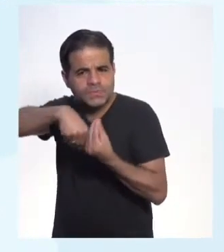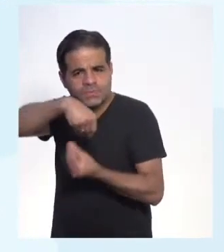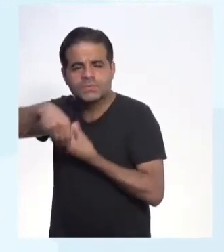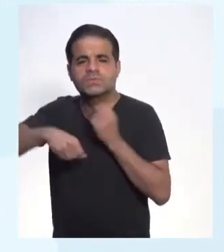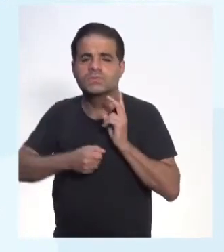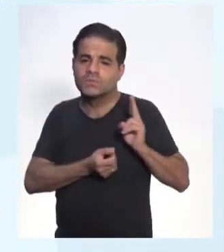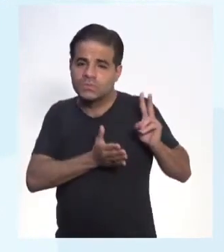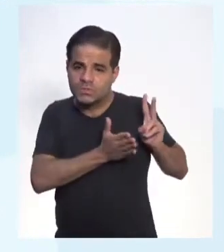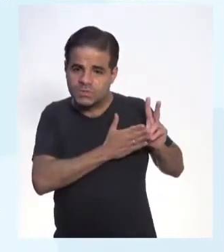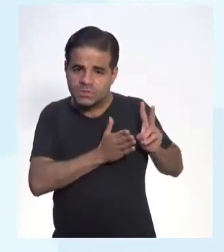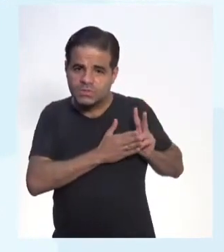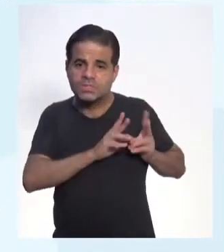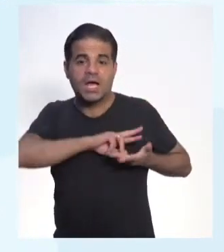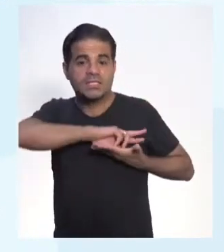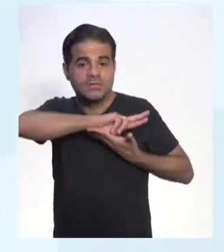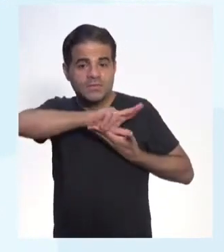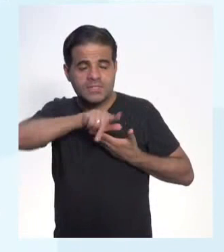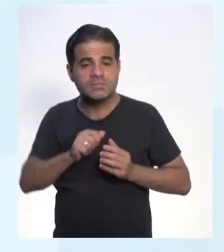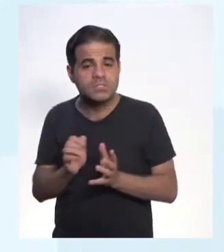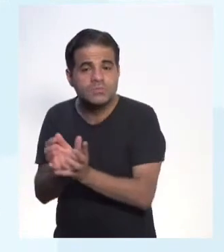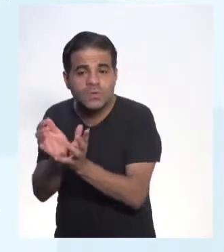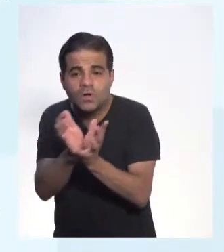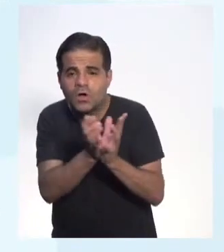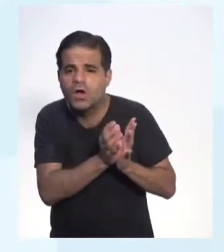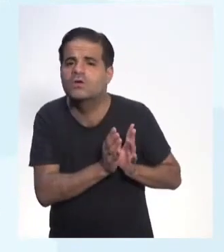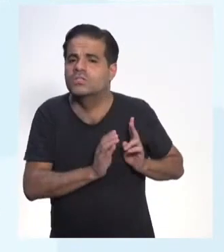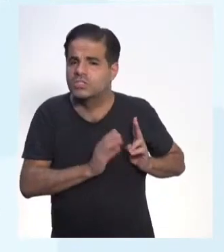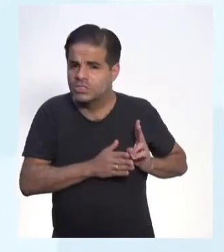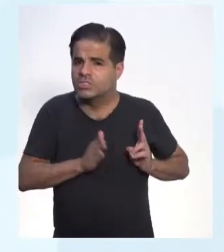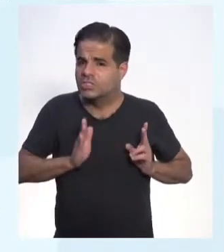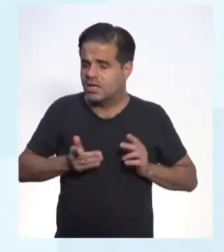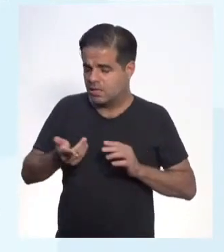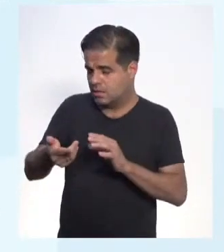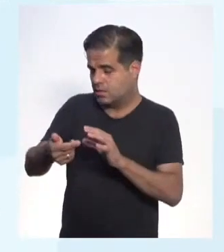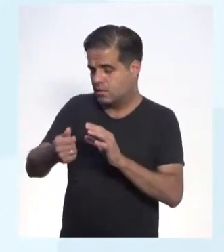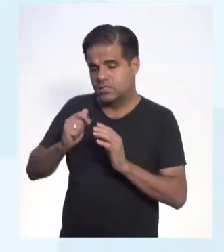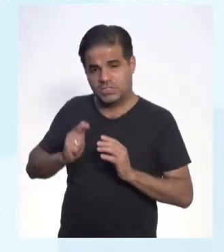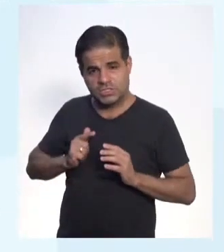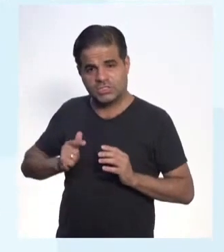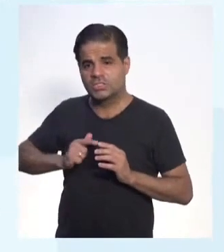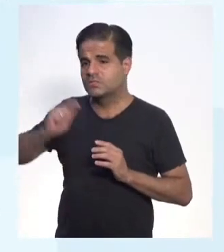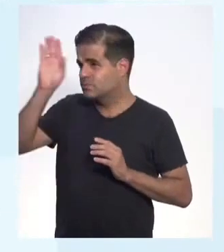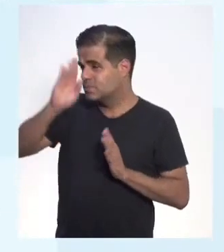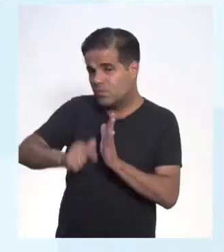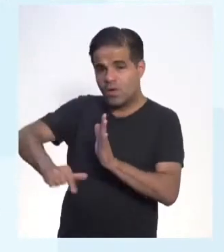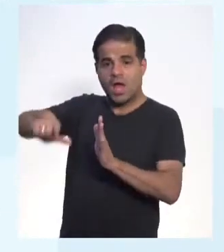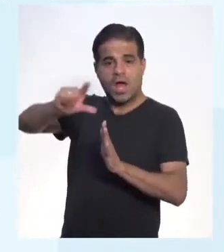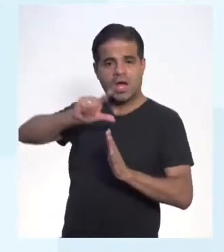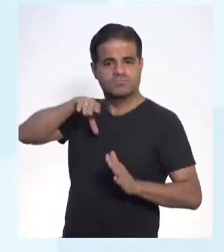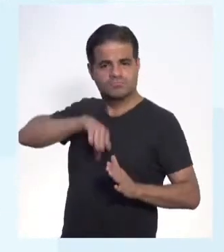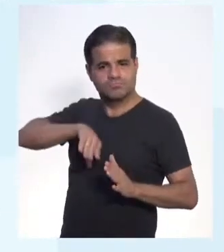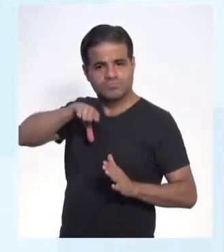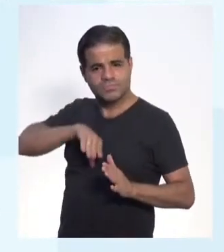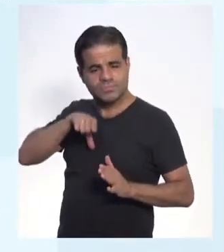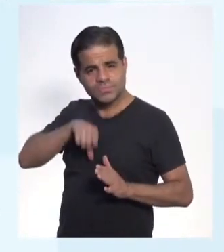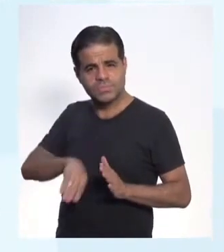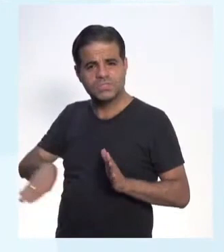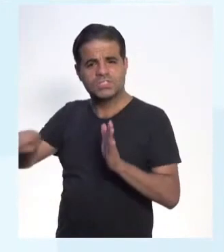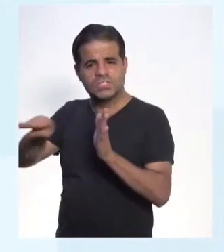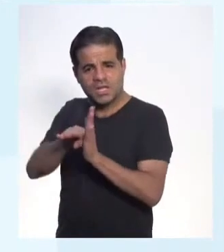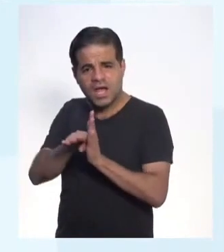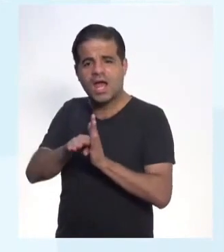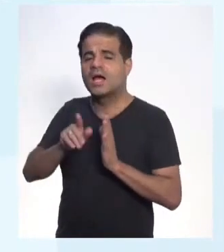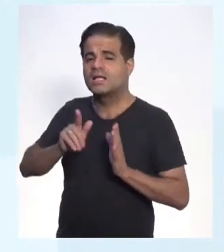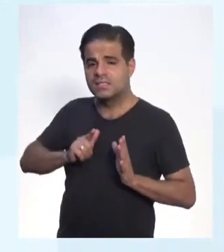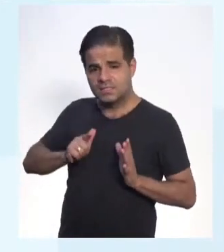indígenas, a diversidade de povos indígenas que já existiam no Brasil antes dos portugueses chegar. Nós temos aí